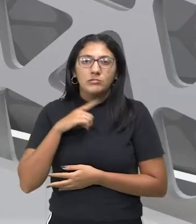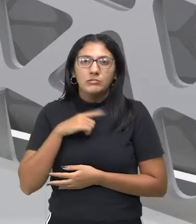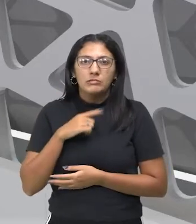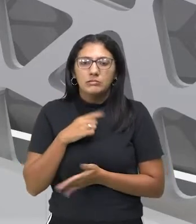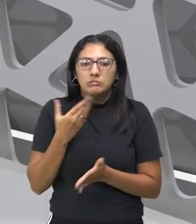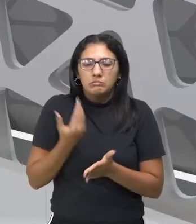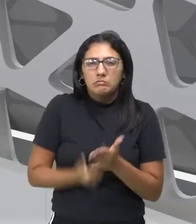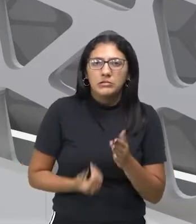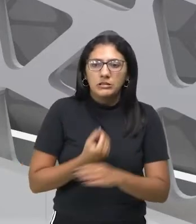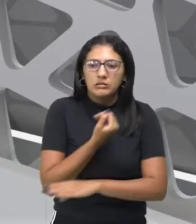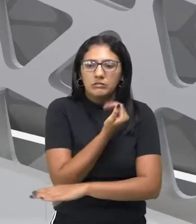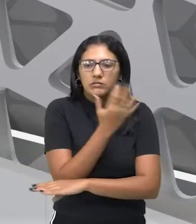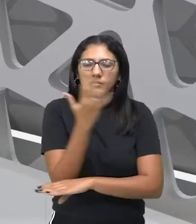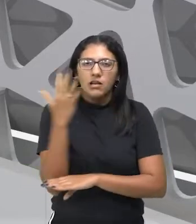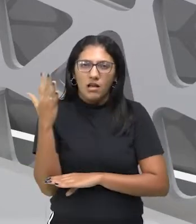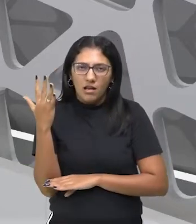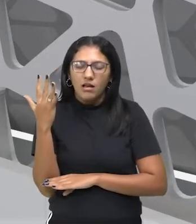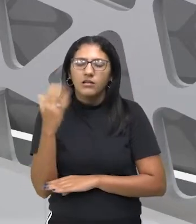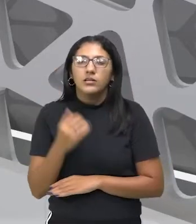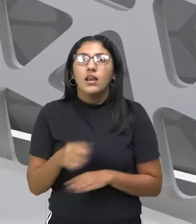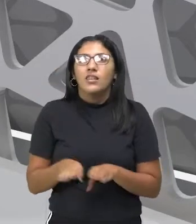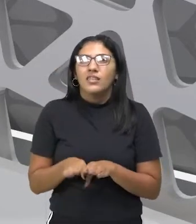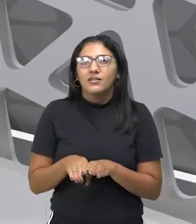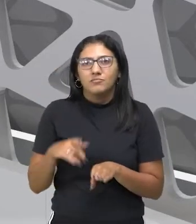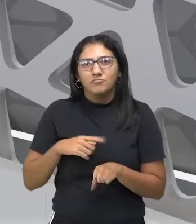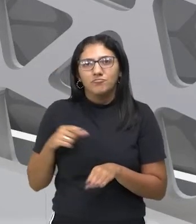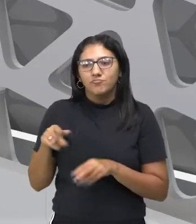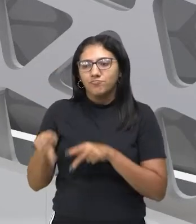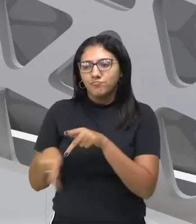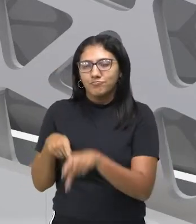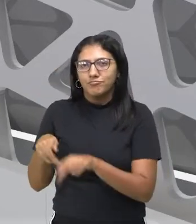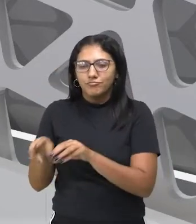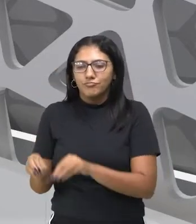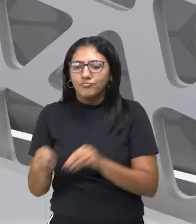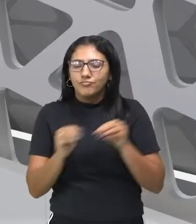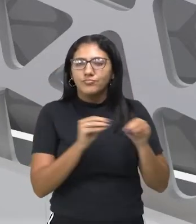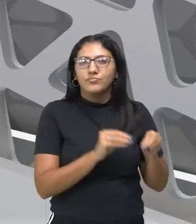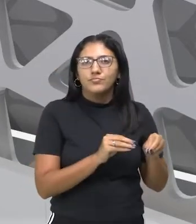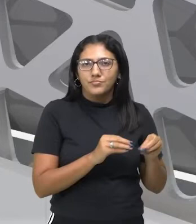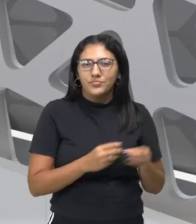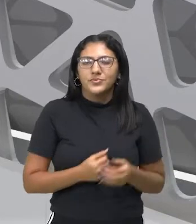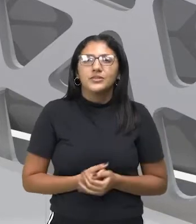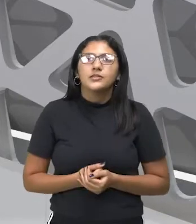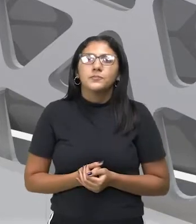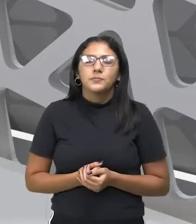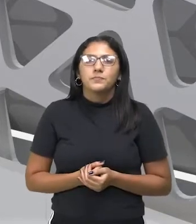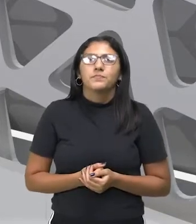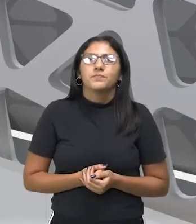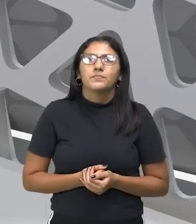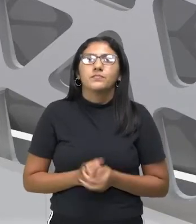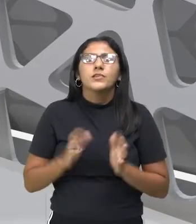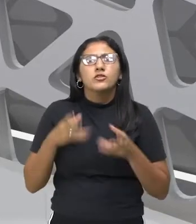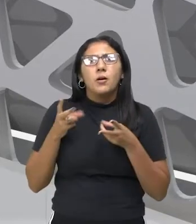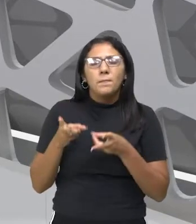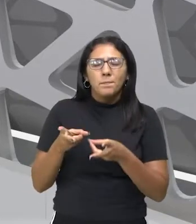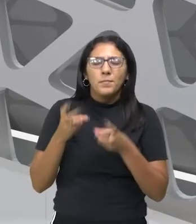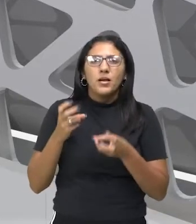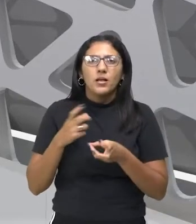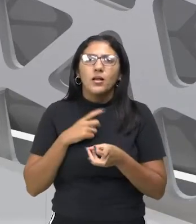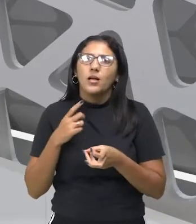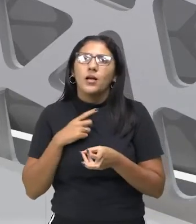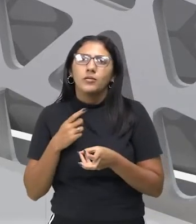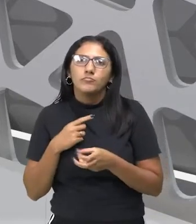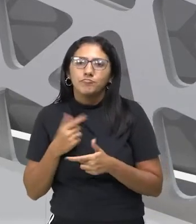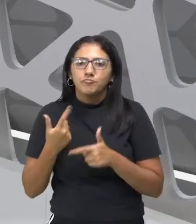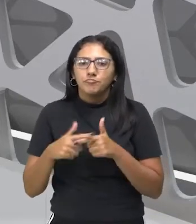grande de vegetação e também houve esse deslocamento populacional. Já verificamos que existem muito